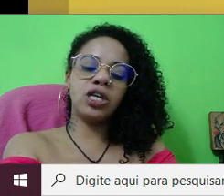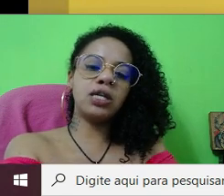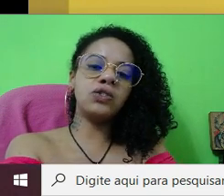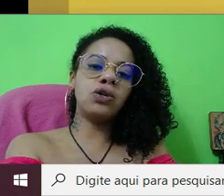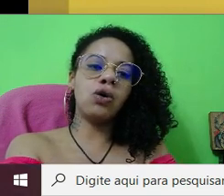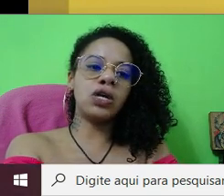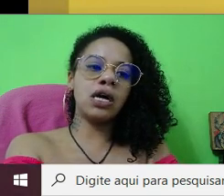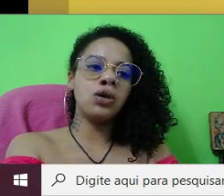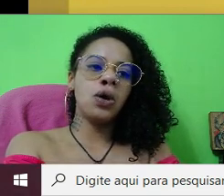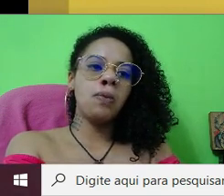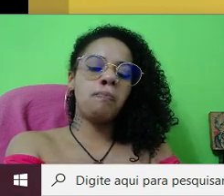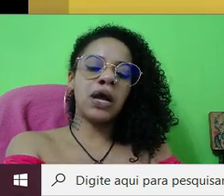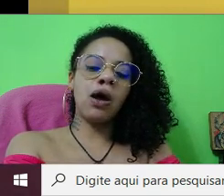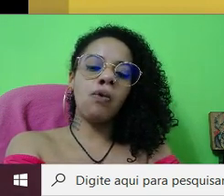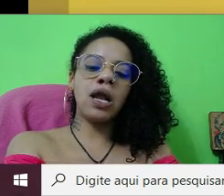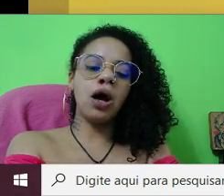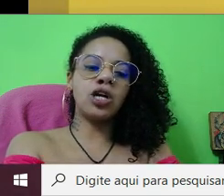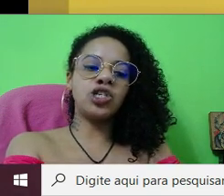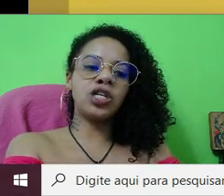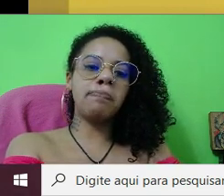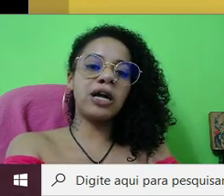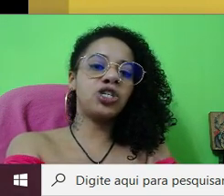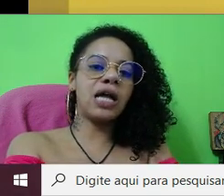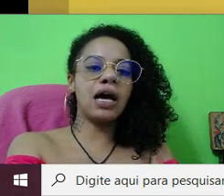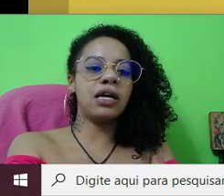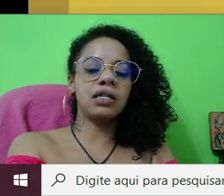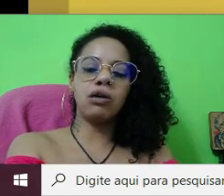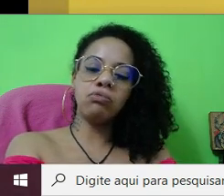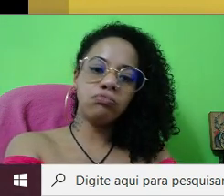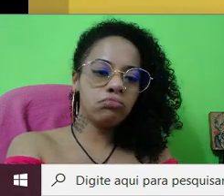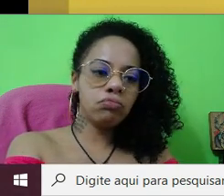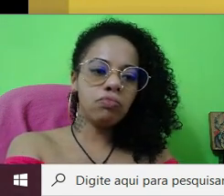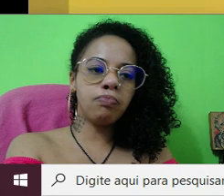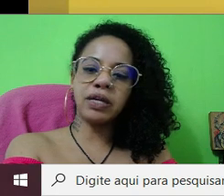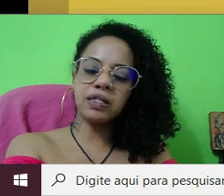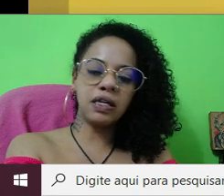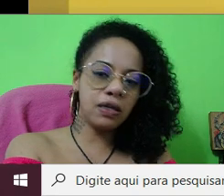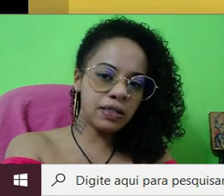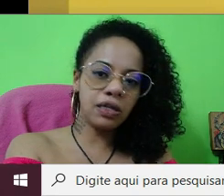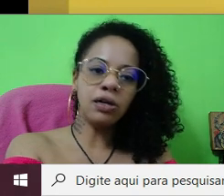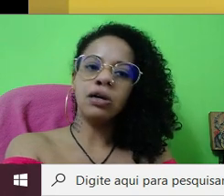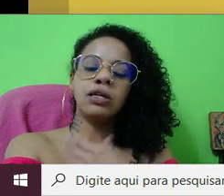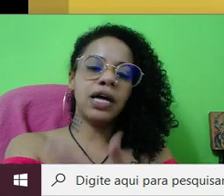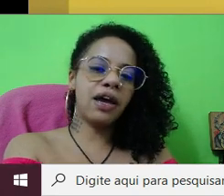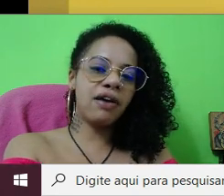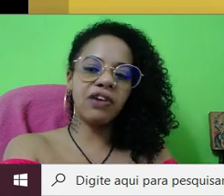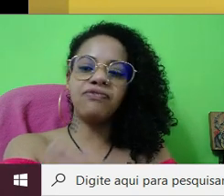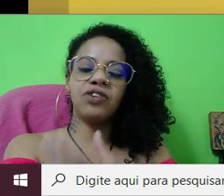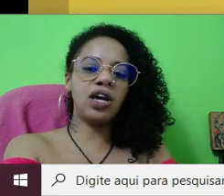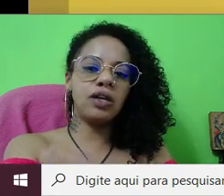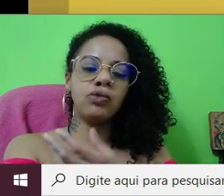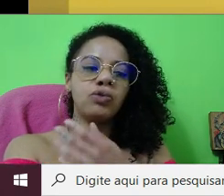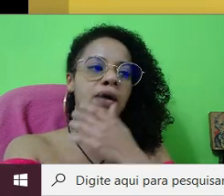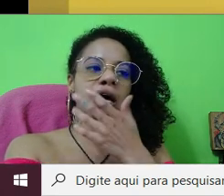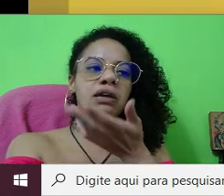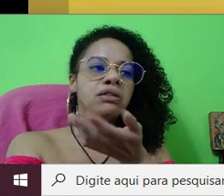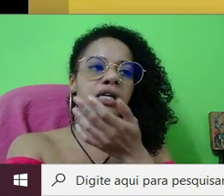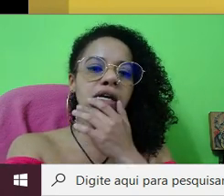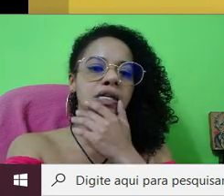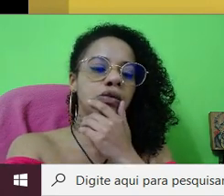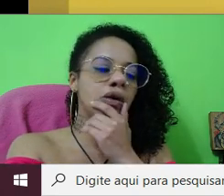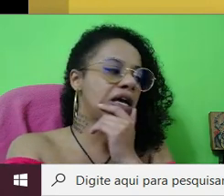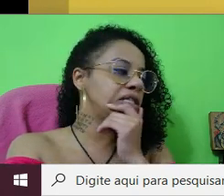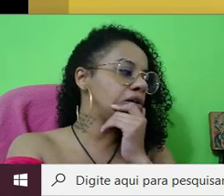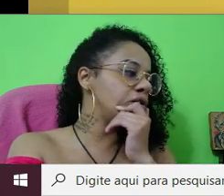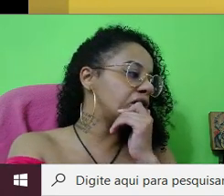que no fim direciona para uma lógica a partidária então pesquise né vai ver e tudo mais